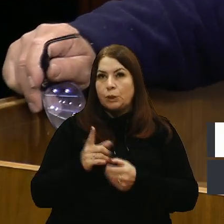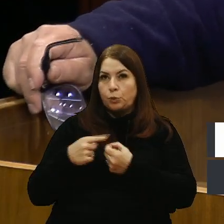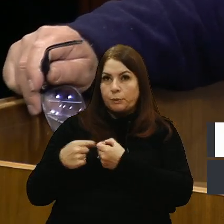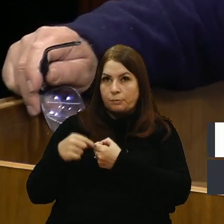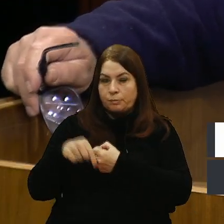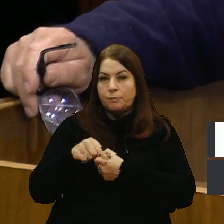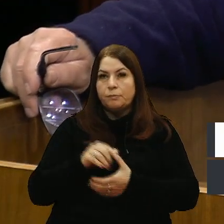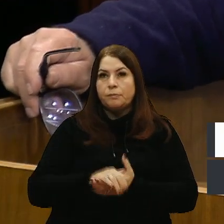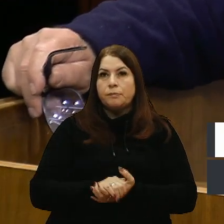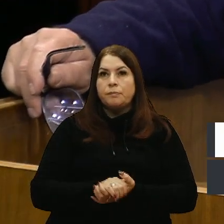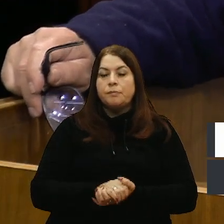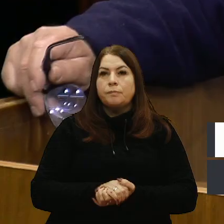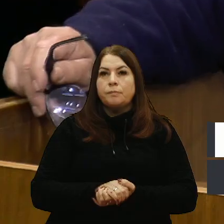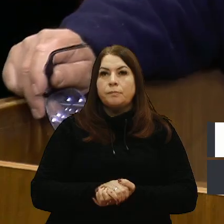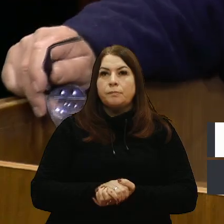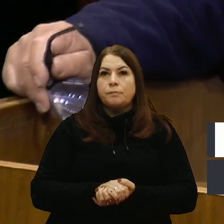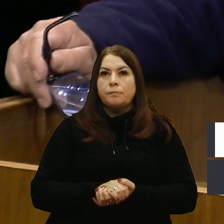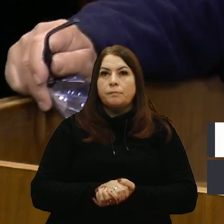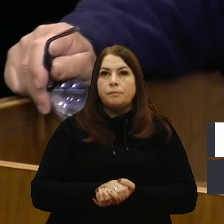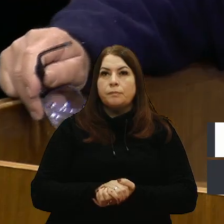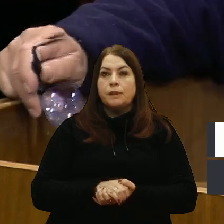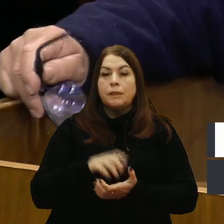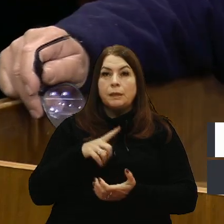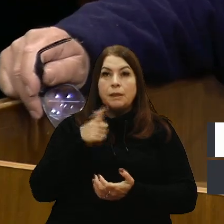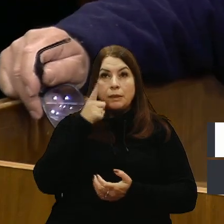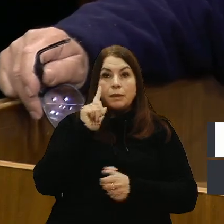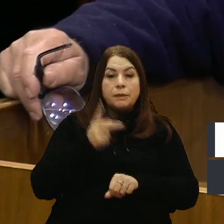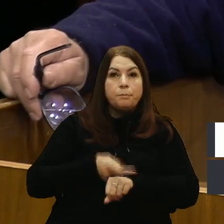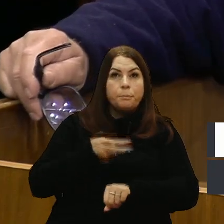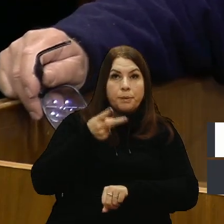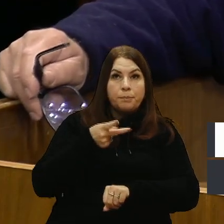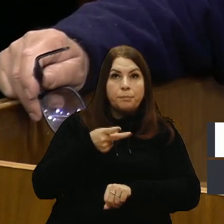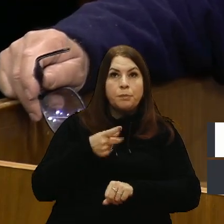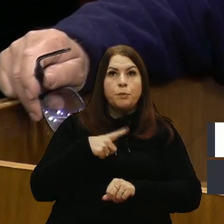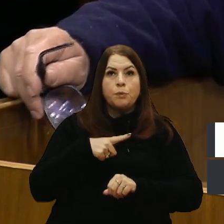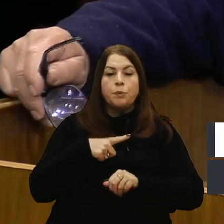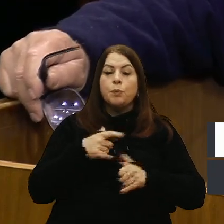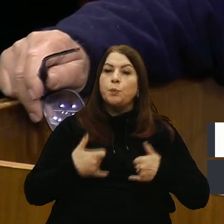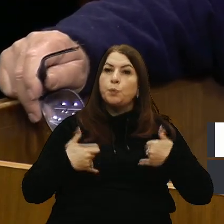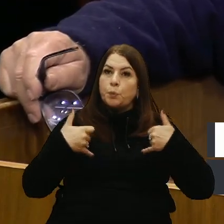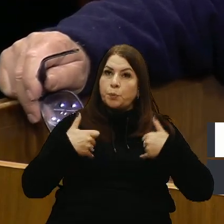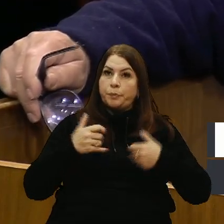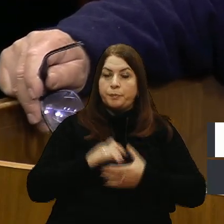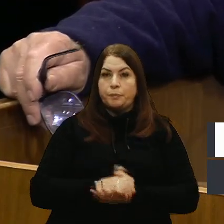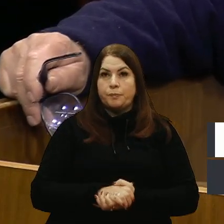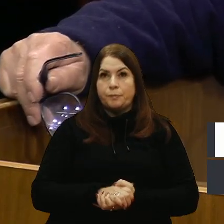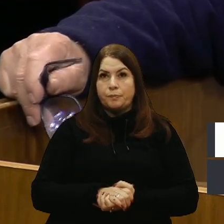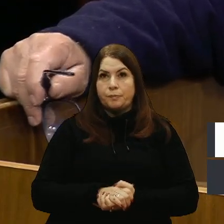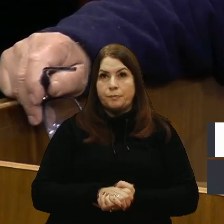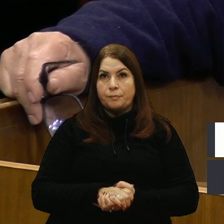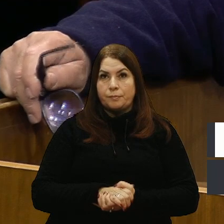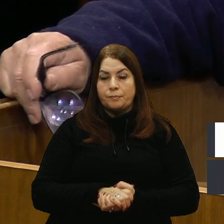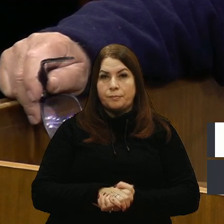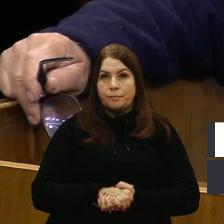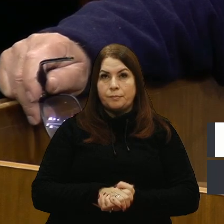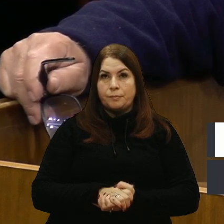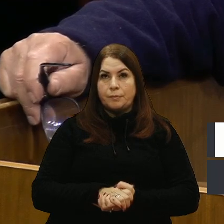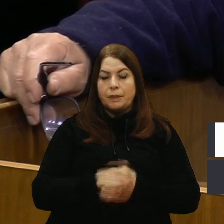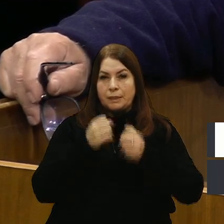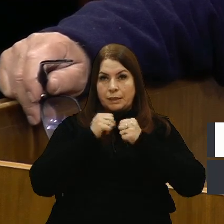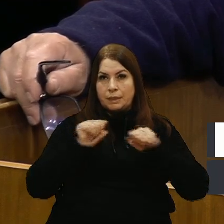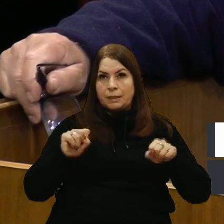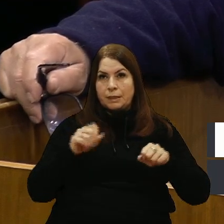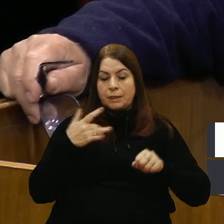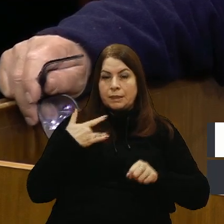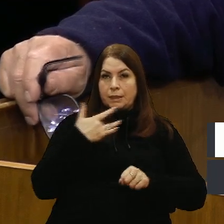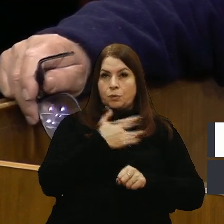município receber esse prêmio. Eu tenho muito orgulho da Secretaria da